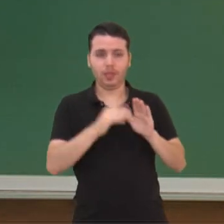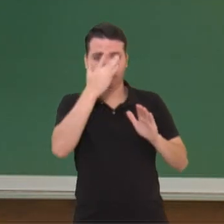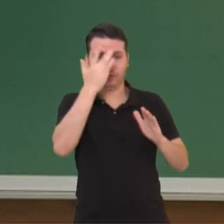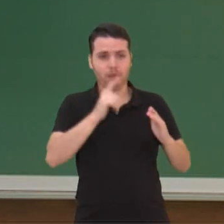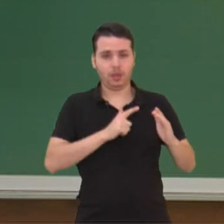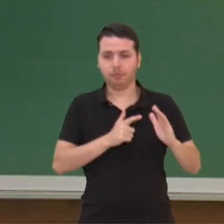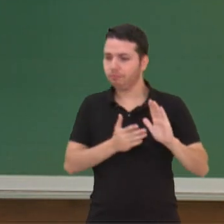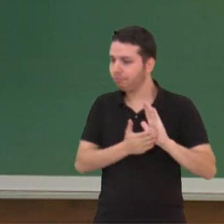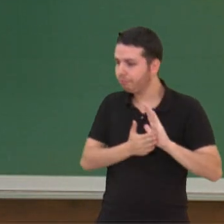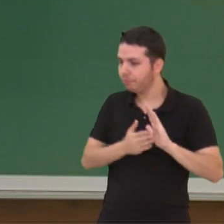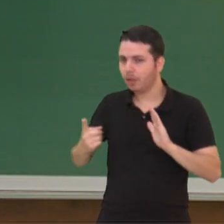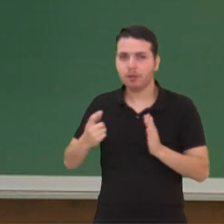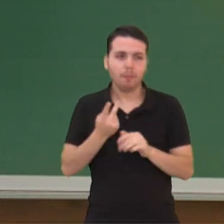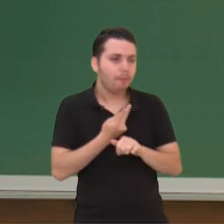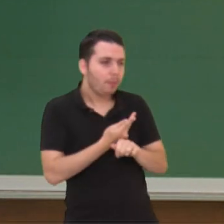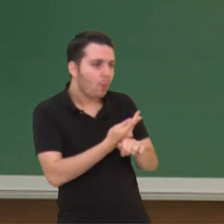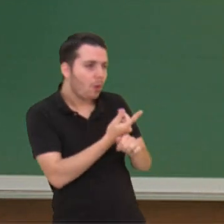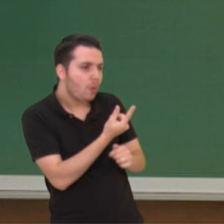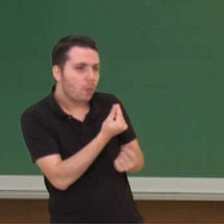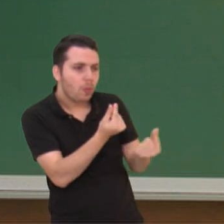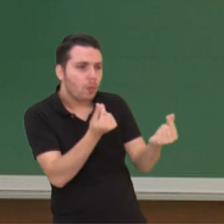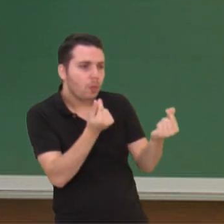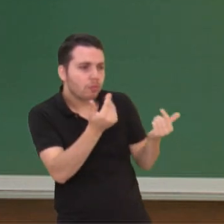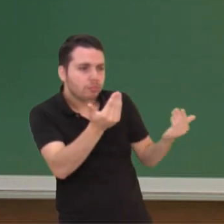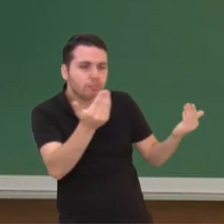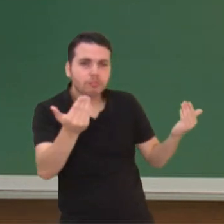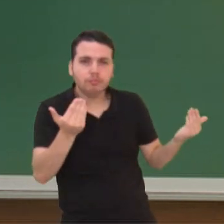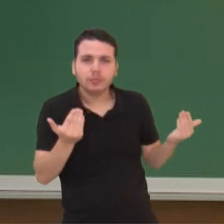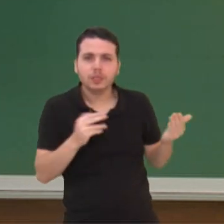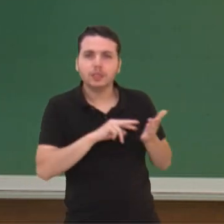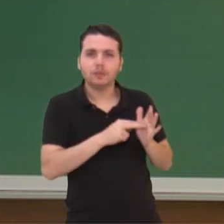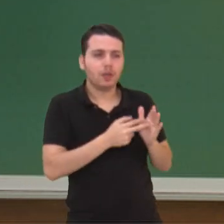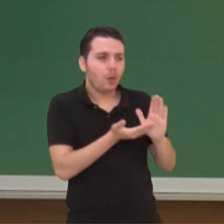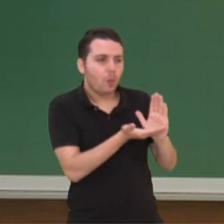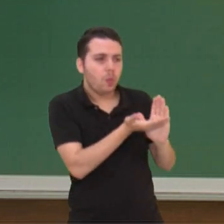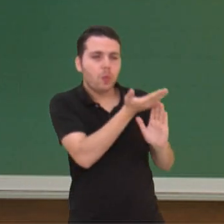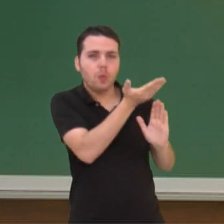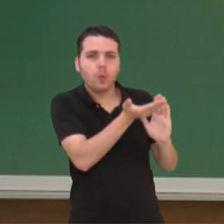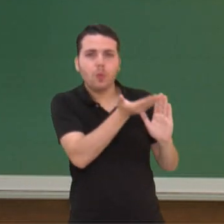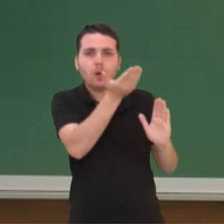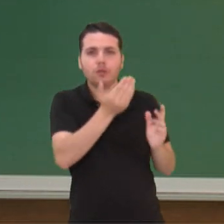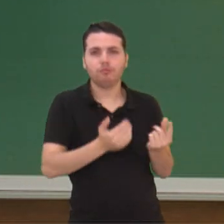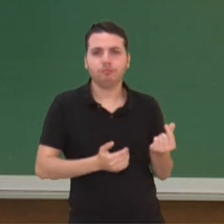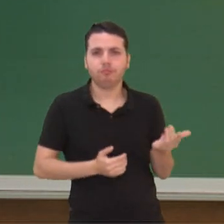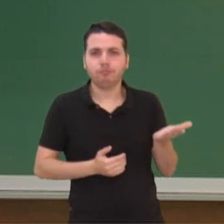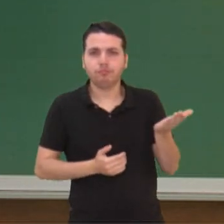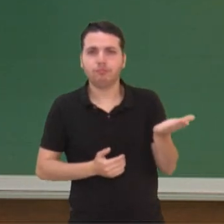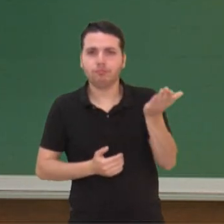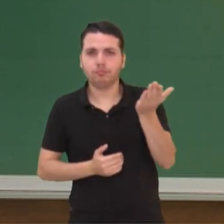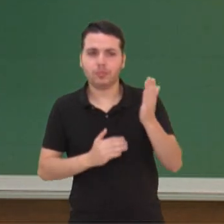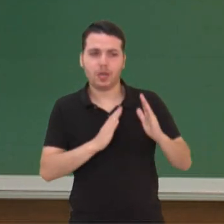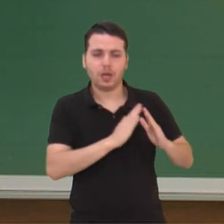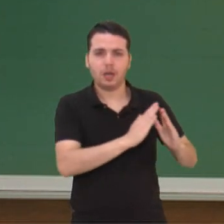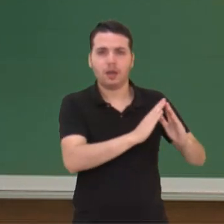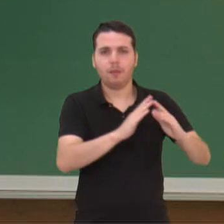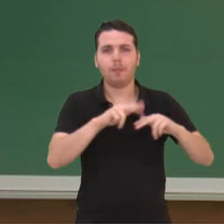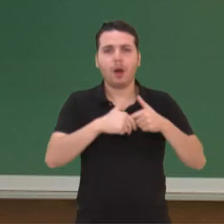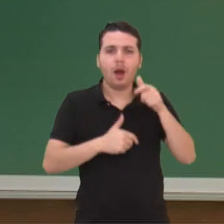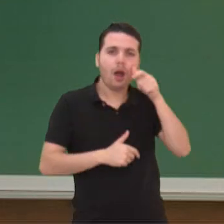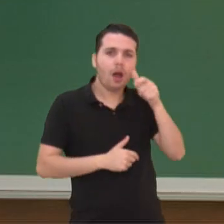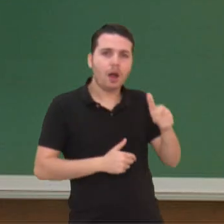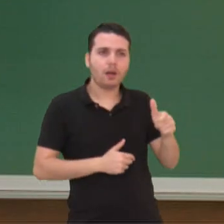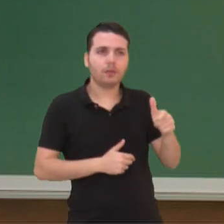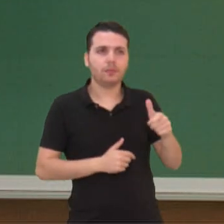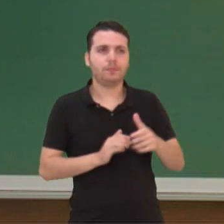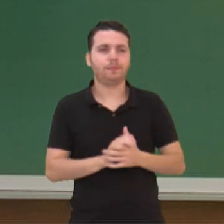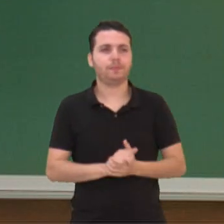procura, eu falo de especulação imobiliária. Eu falo do aumento do valor dos imóveis de acordo com o interesse aí